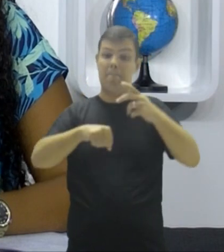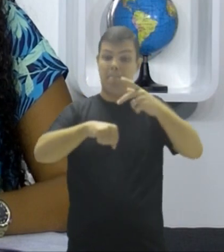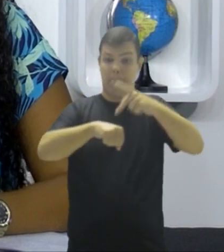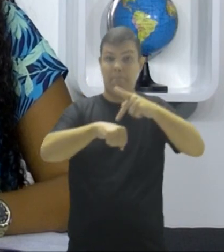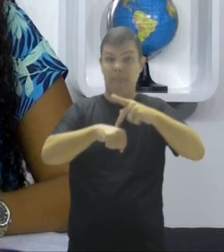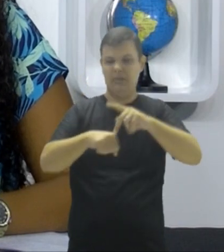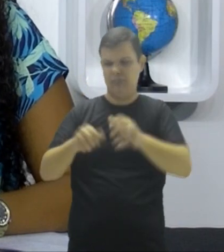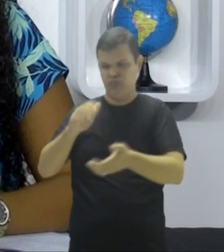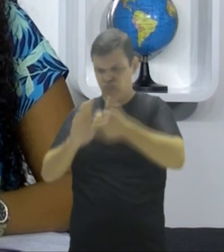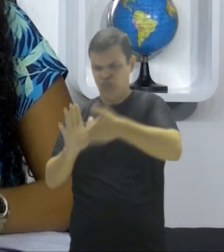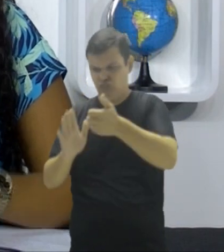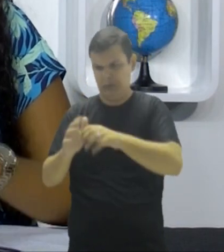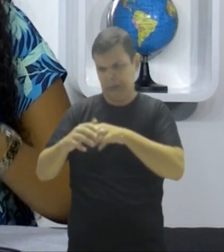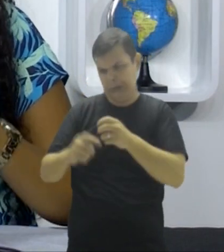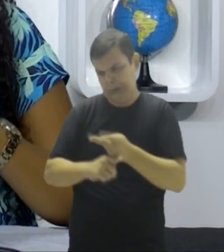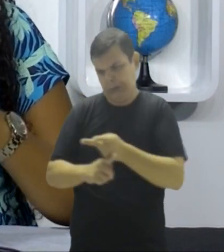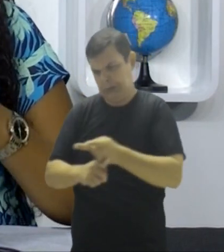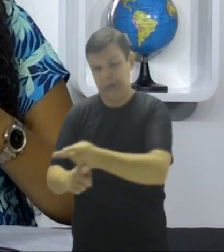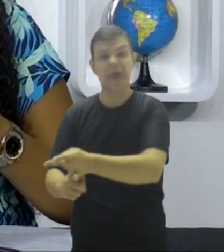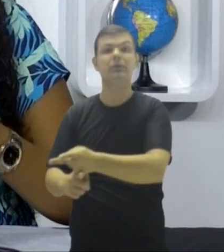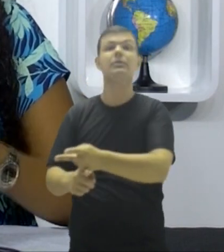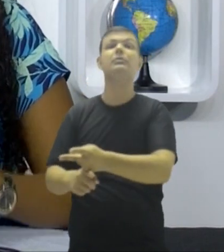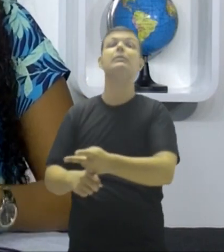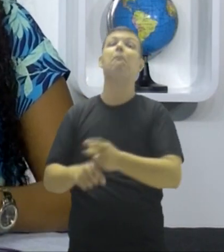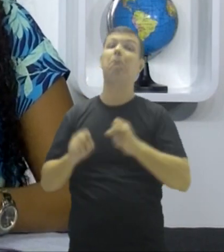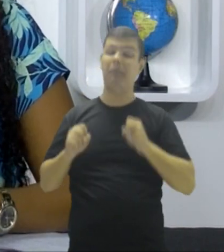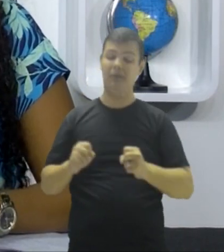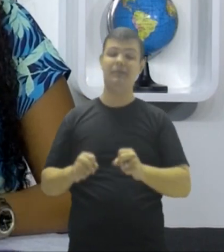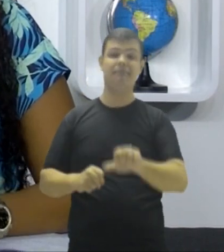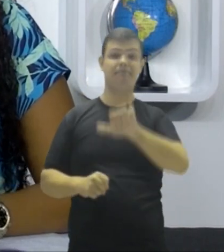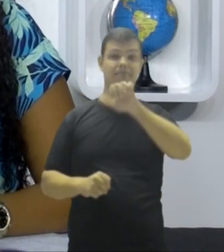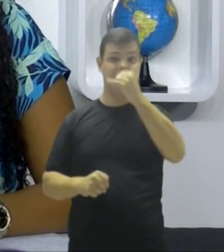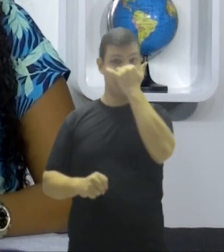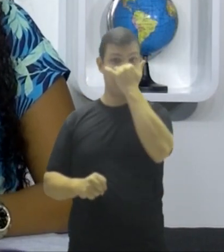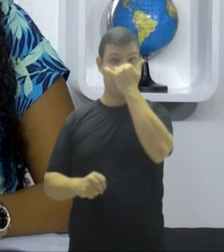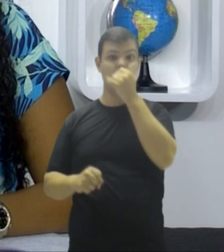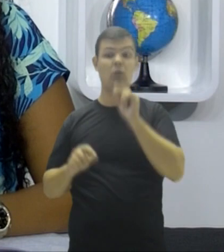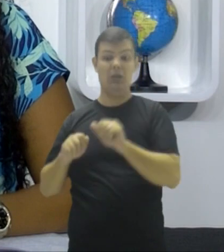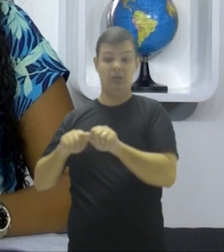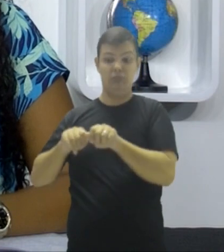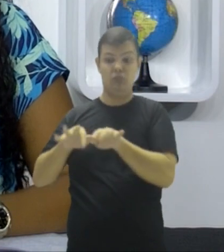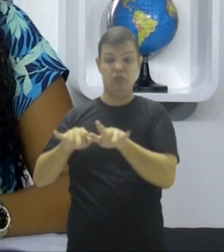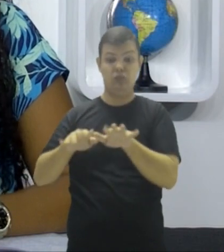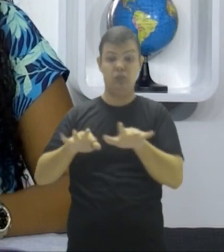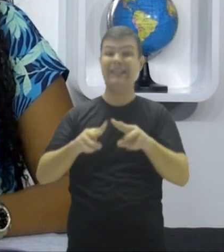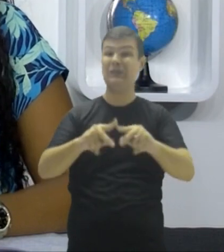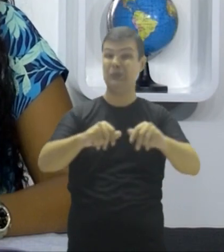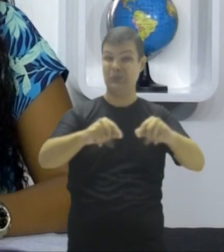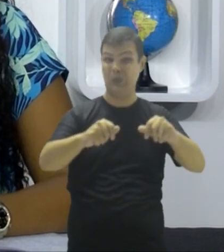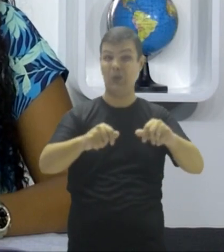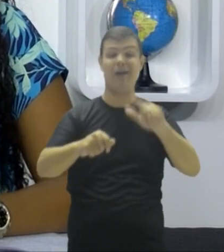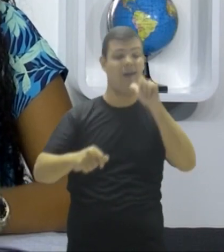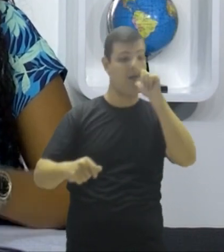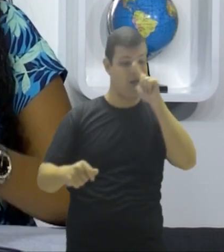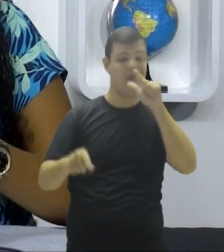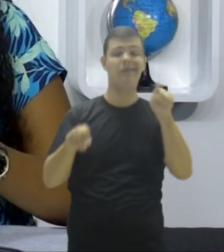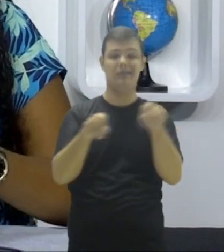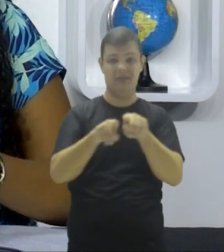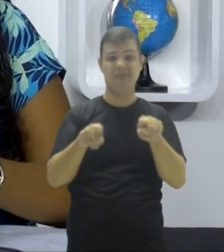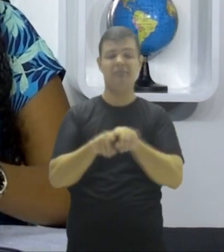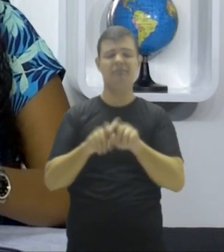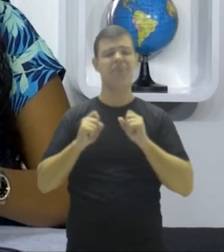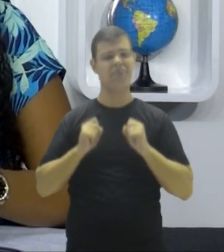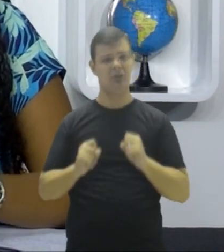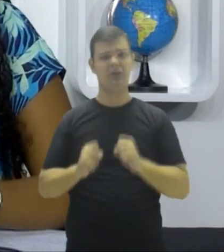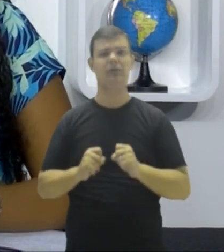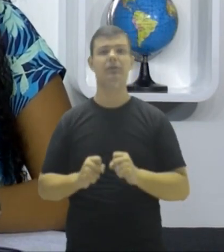no nosso estado, ela também pode ocasionar a contaminação do solo e da água,